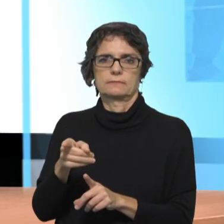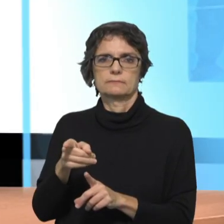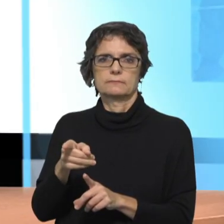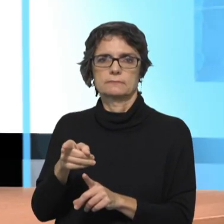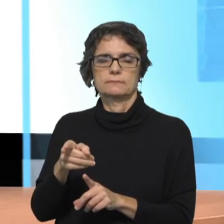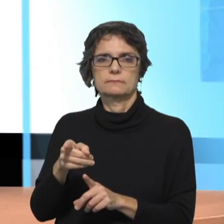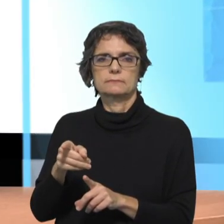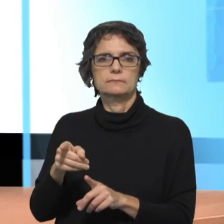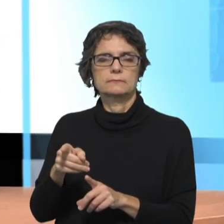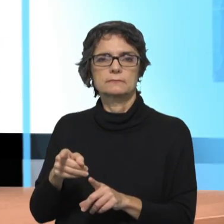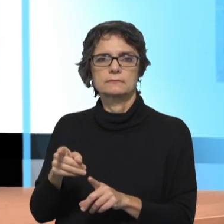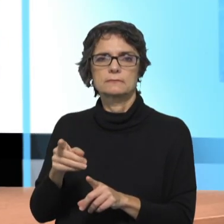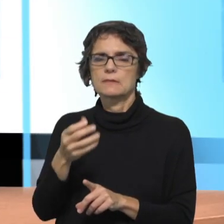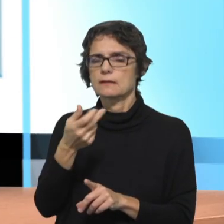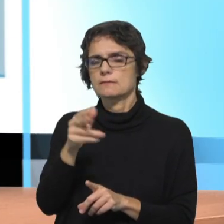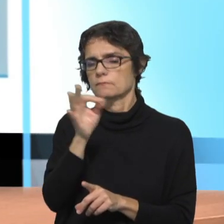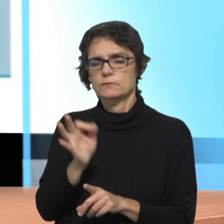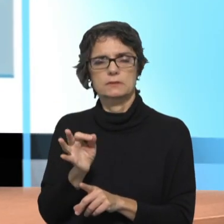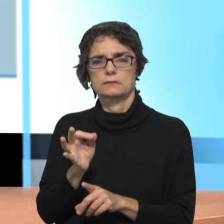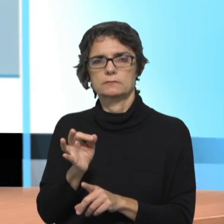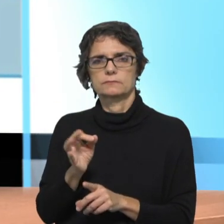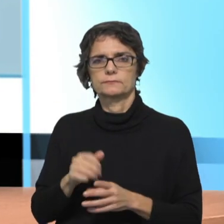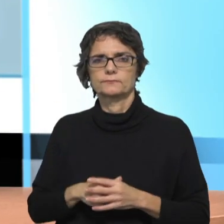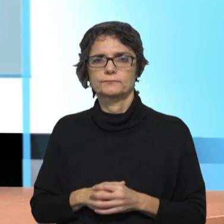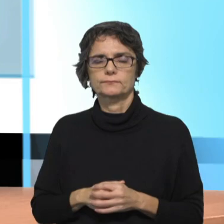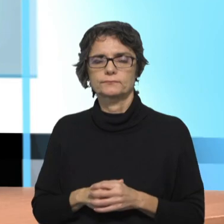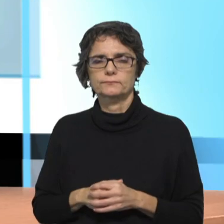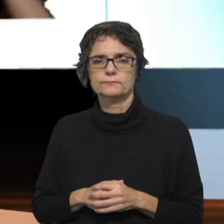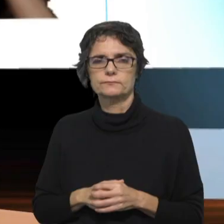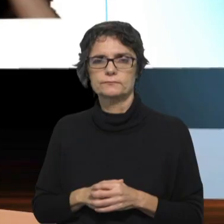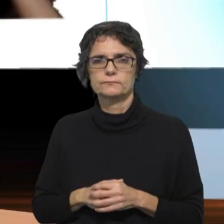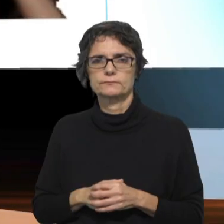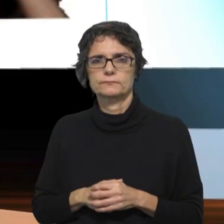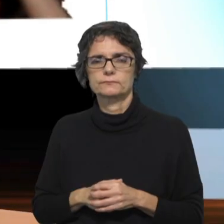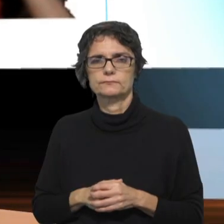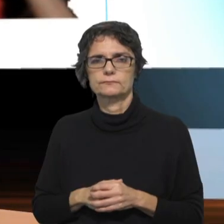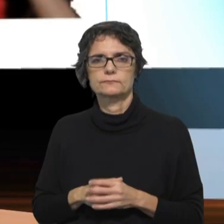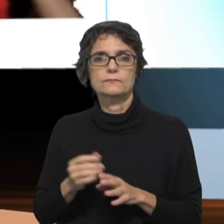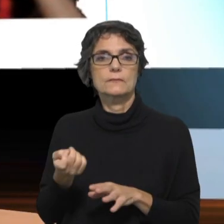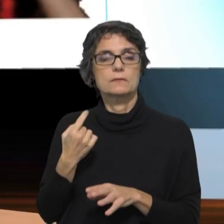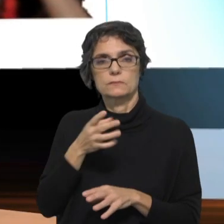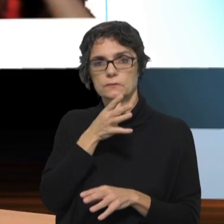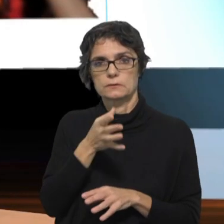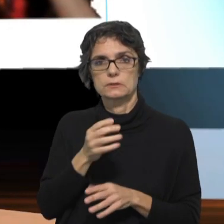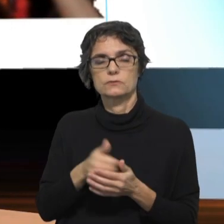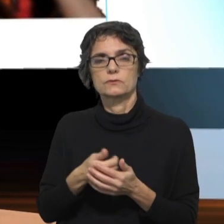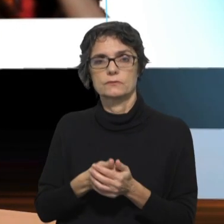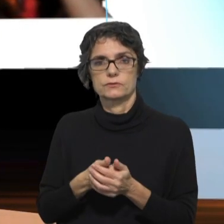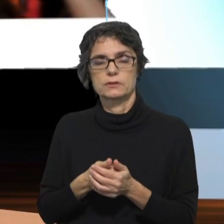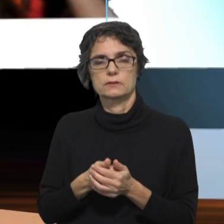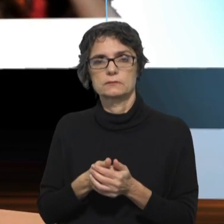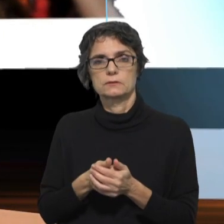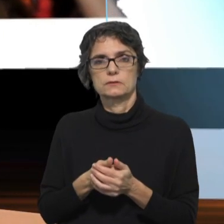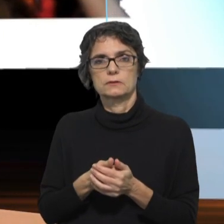adere plenamente a esse projeto que é colocado diante de si. Há pouco o Padre David Palatino falava dos Evangelhos não como relatos históricos,